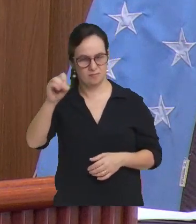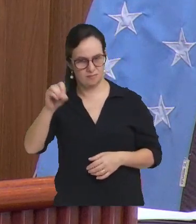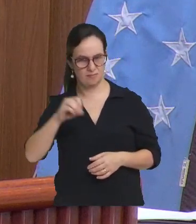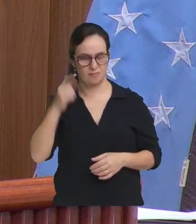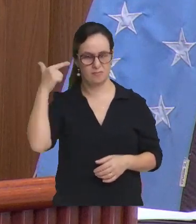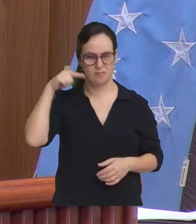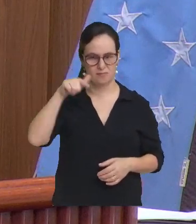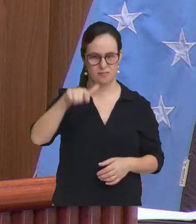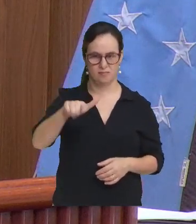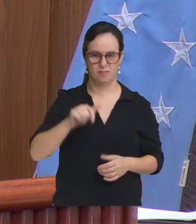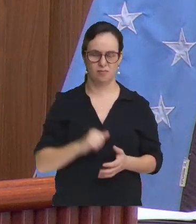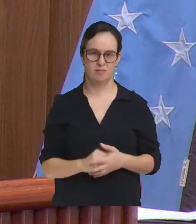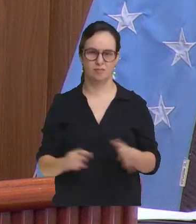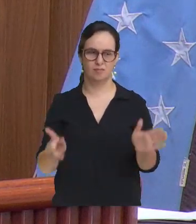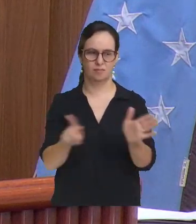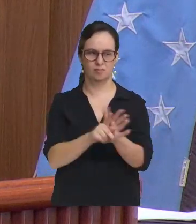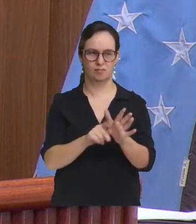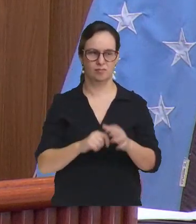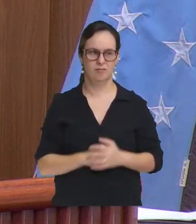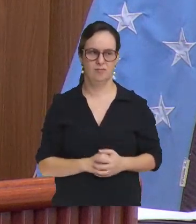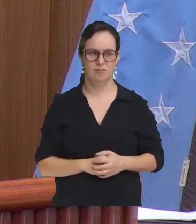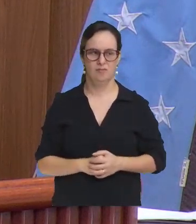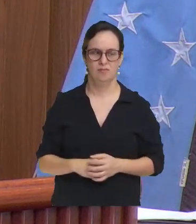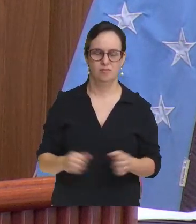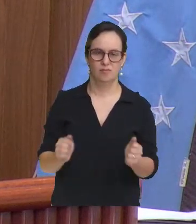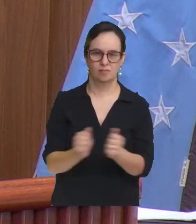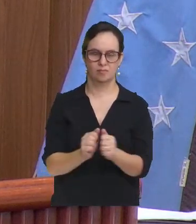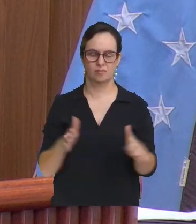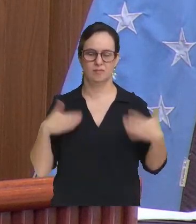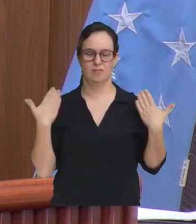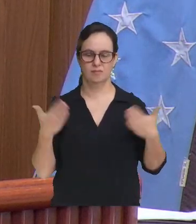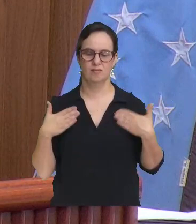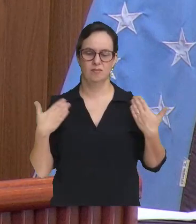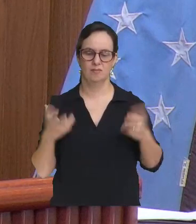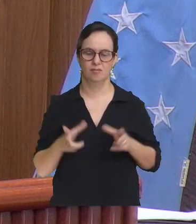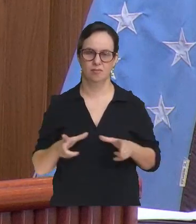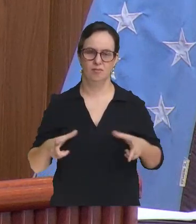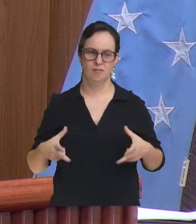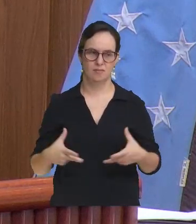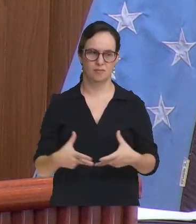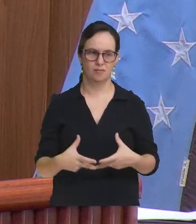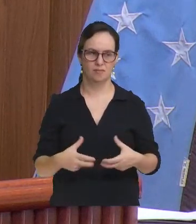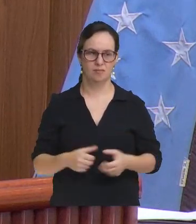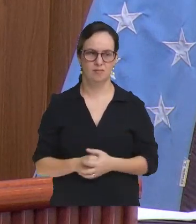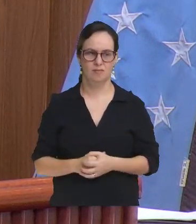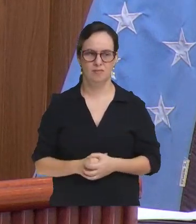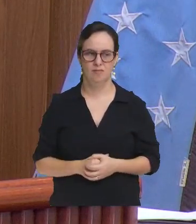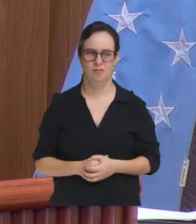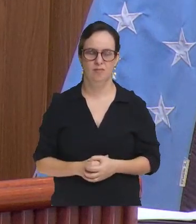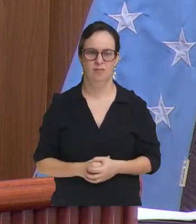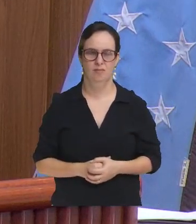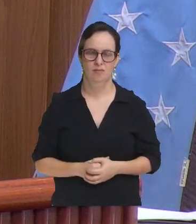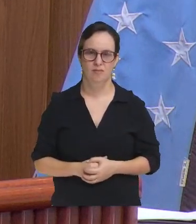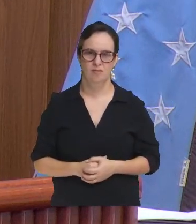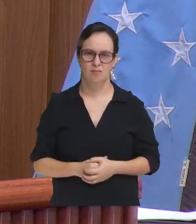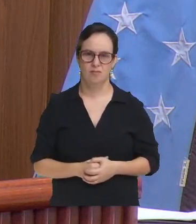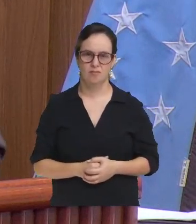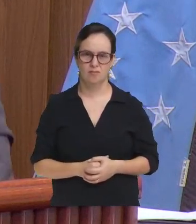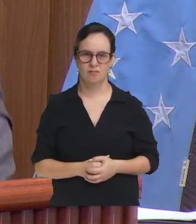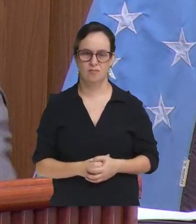projeto. Então, é com grande alegria que a Câmara Municipal abre as suas portas para